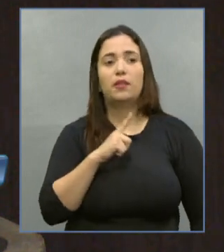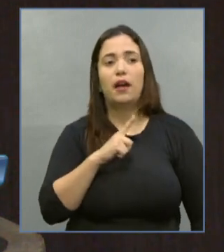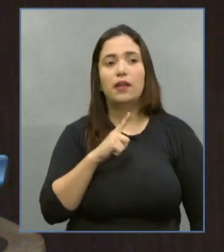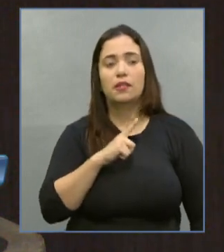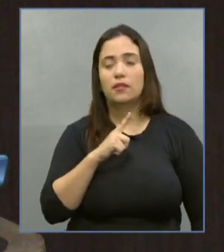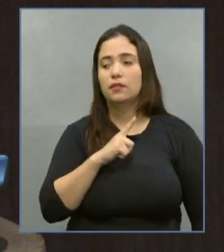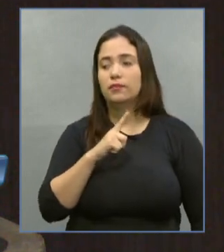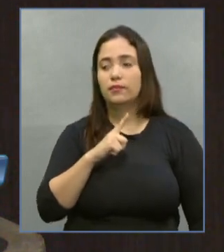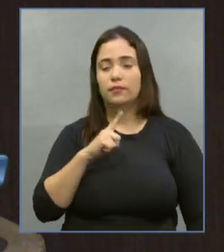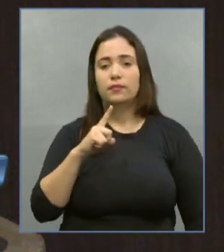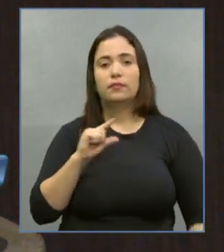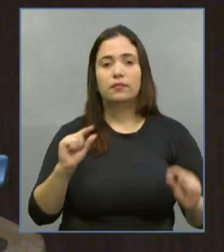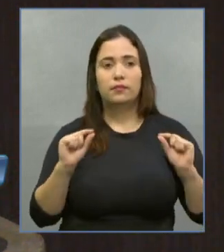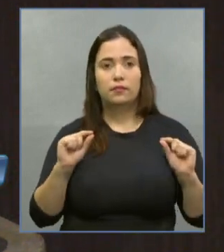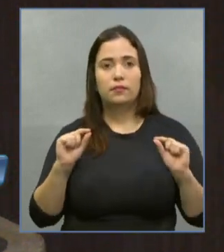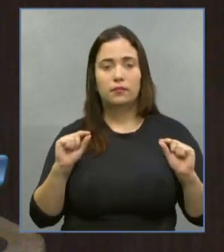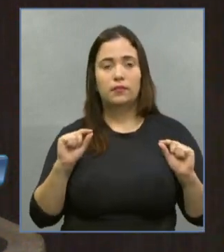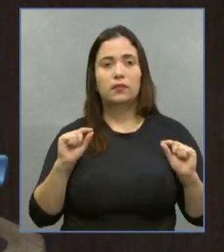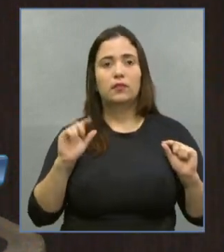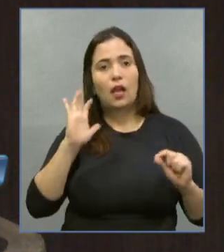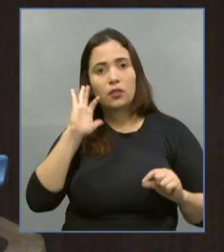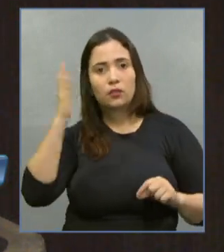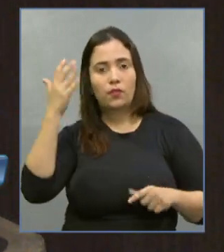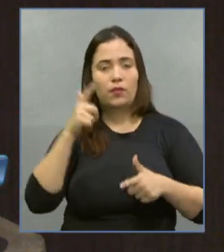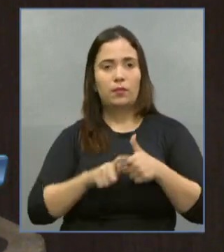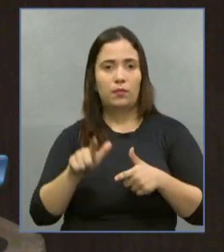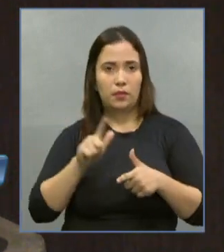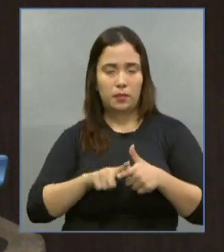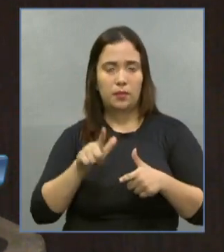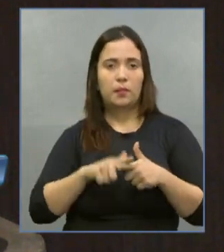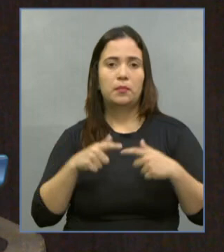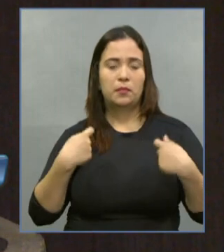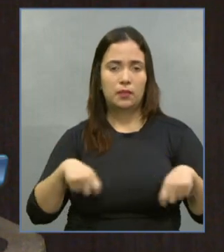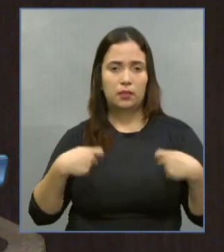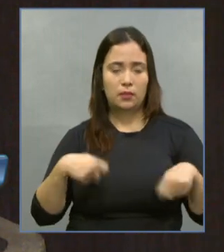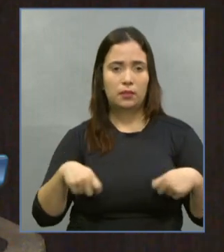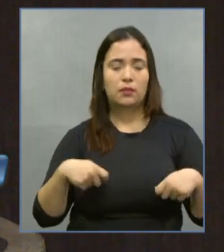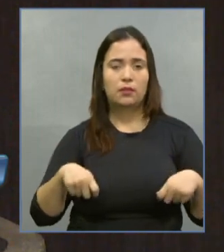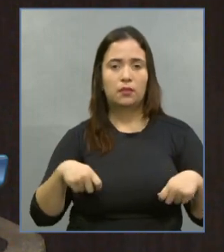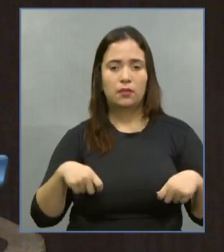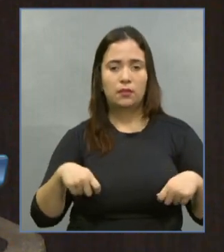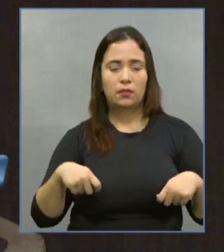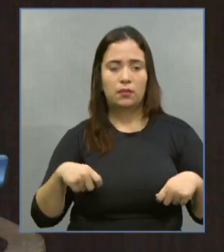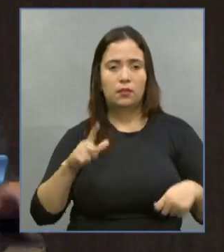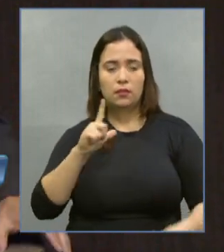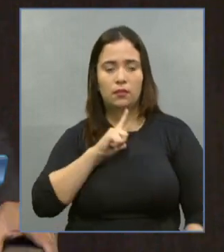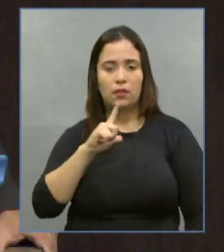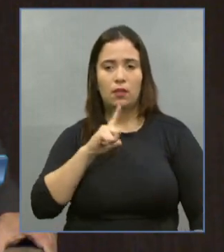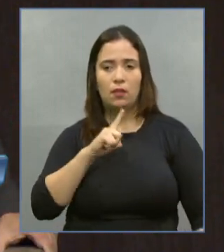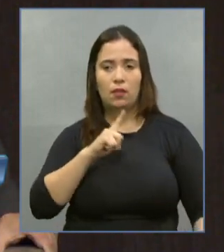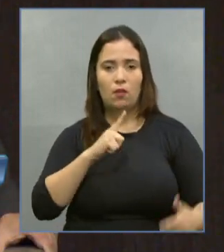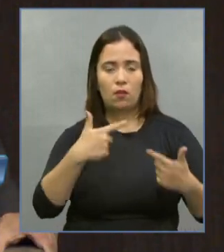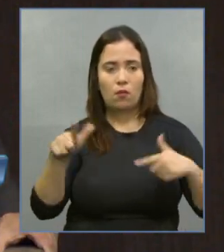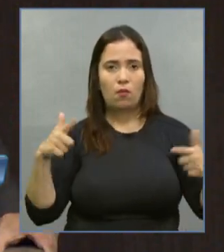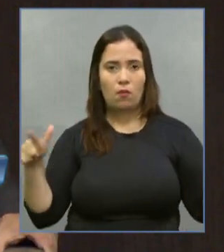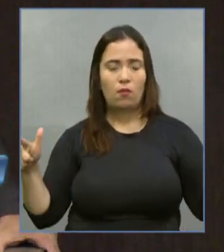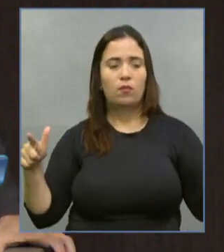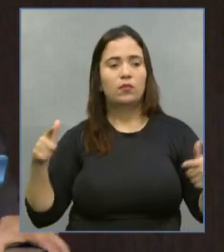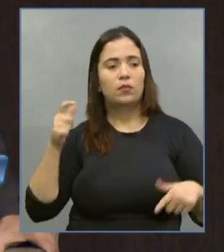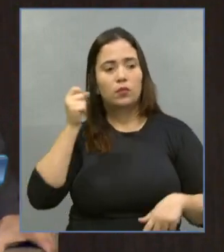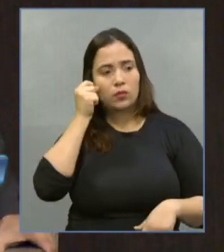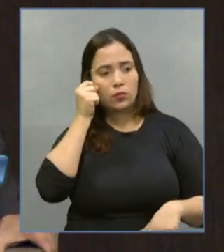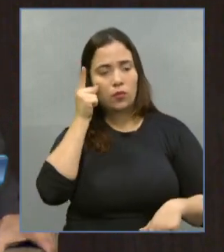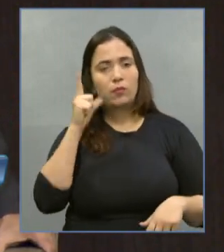criteriosa sobre tais óbitos e tomada de providências. Ao mesmo tempo, chegam a nós outras informações